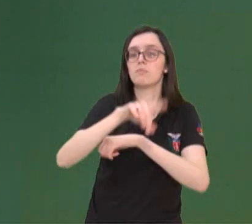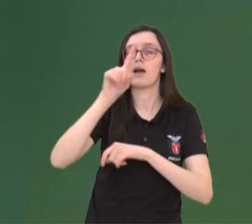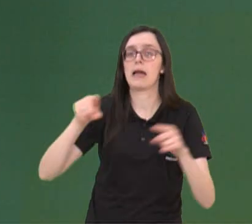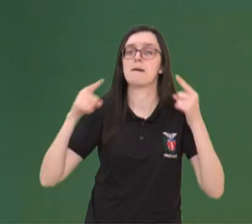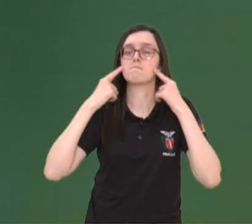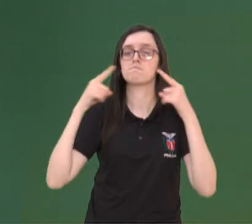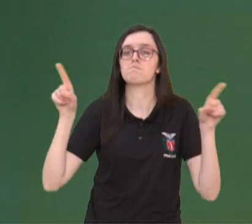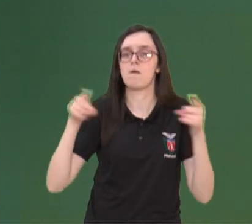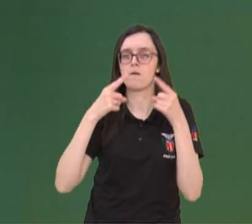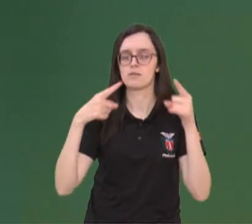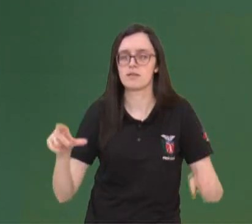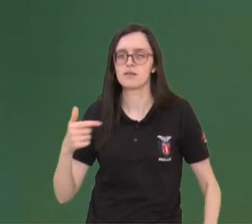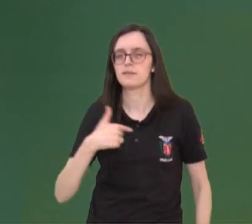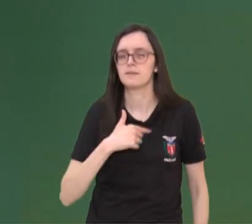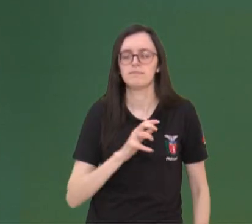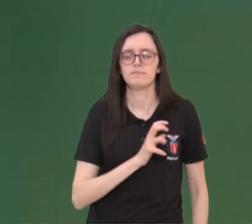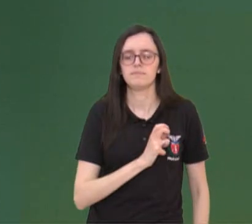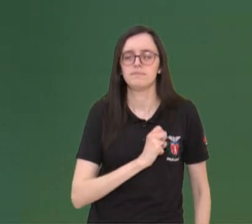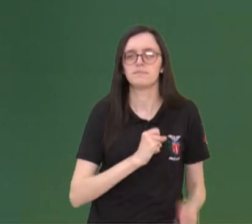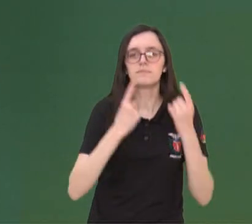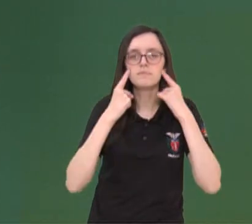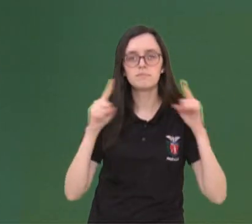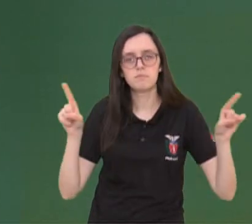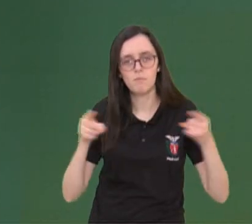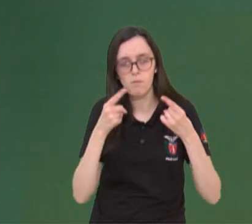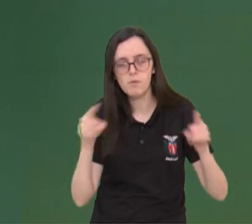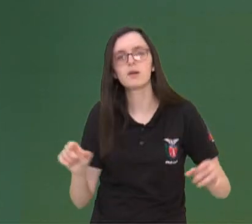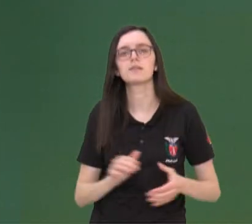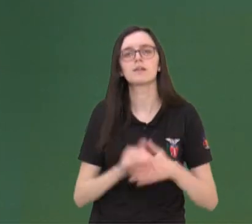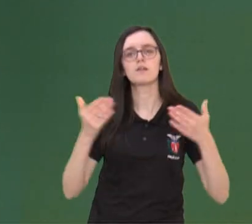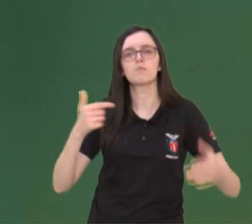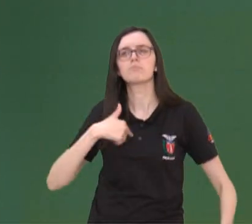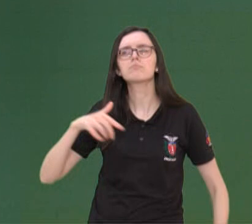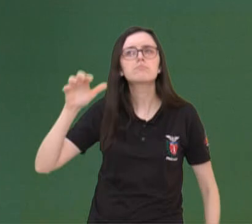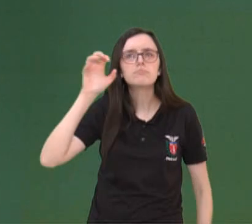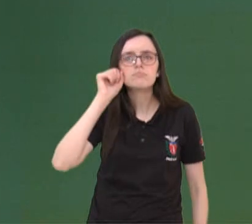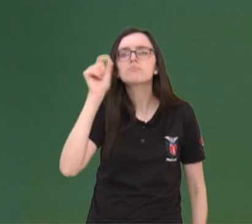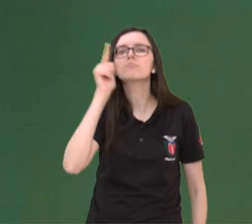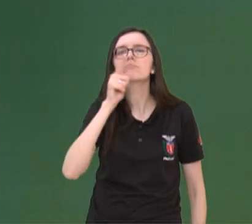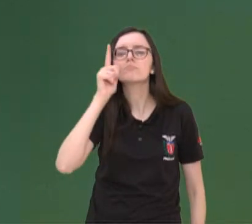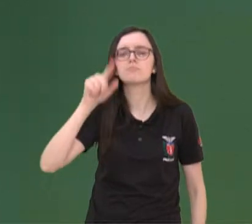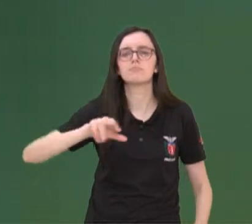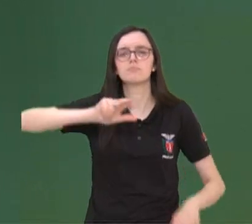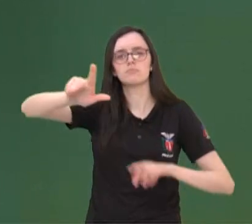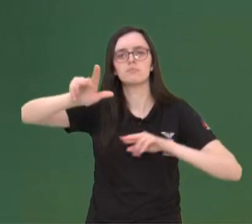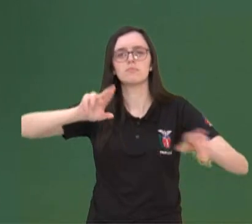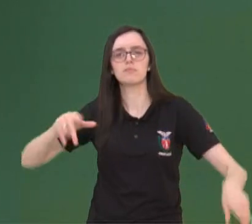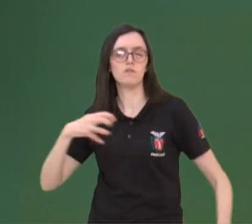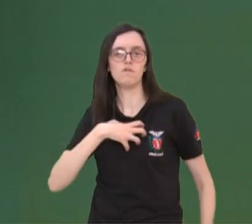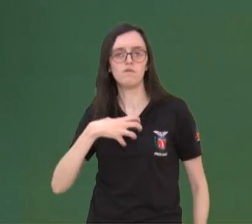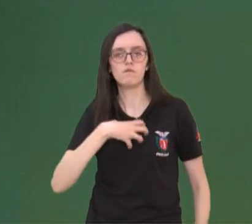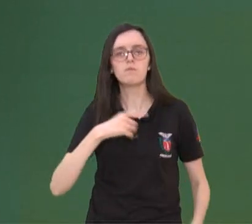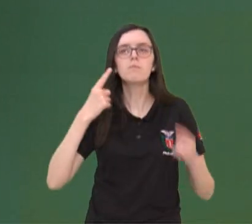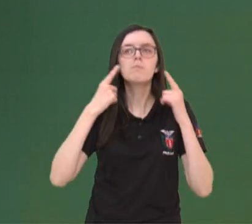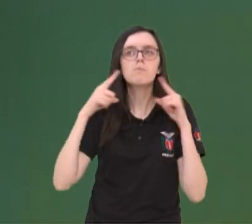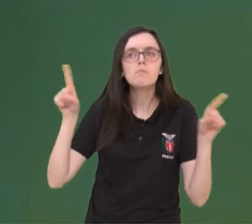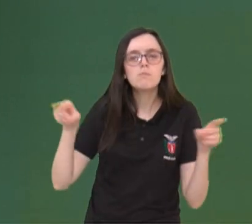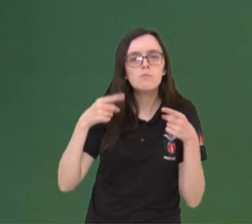na música. Eu sou um apaixonado por música, e quando você ouve diferentes formas